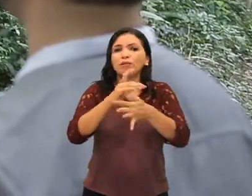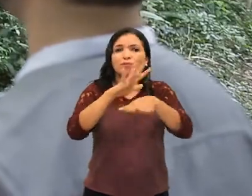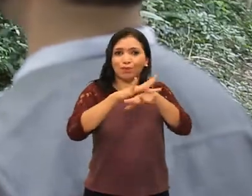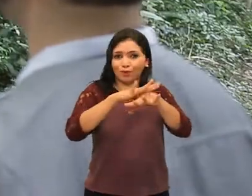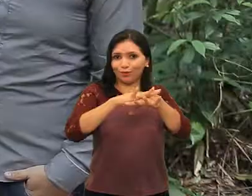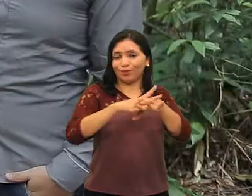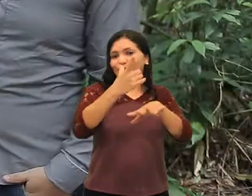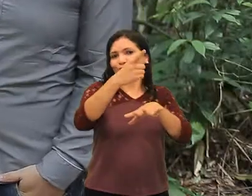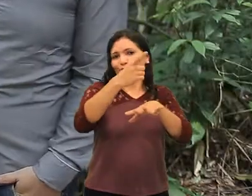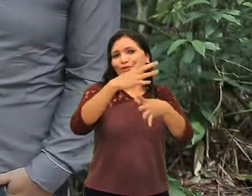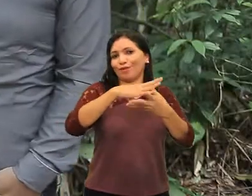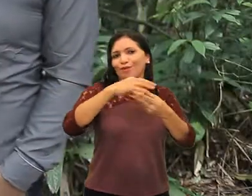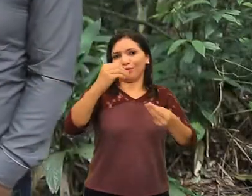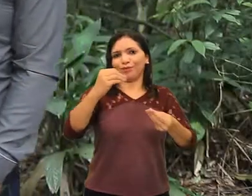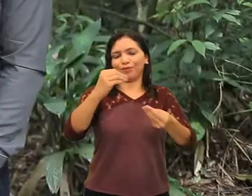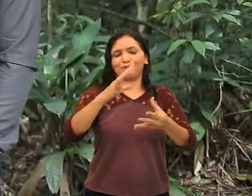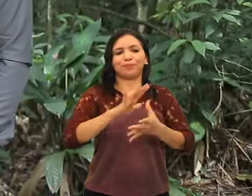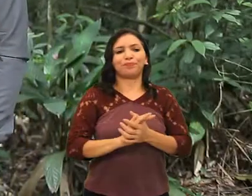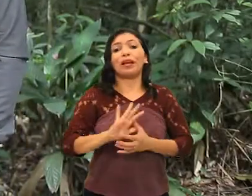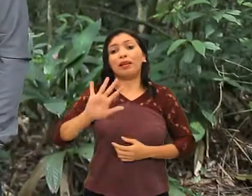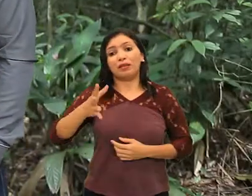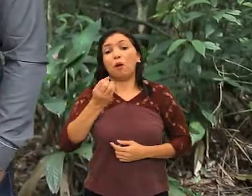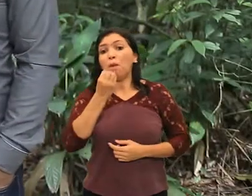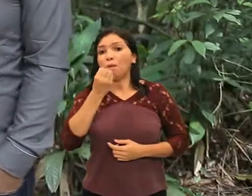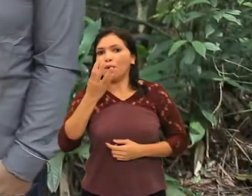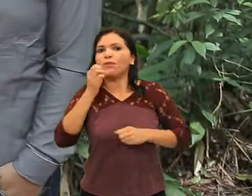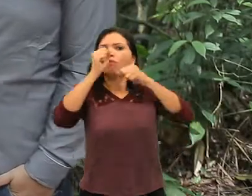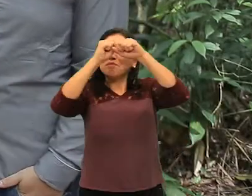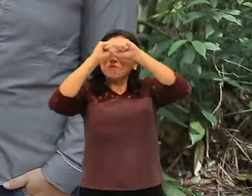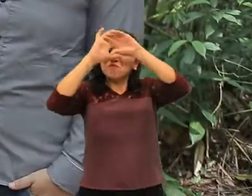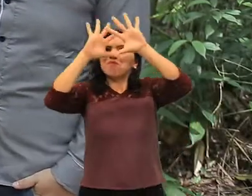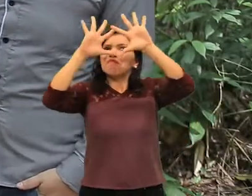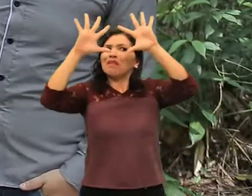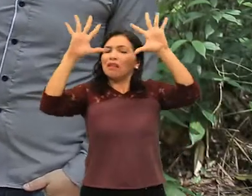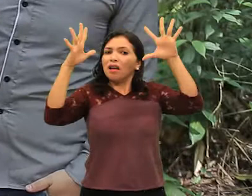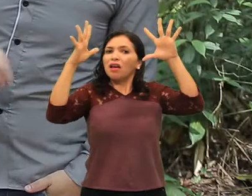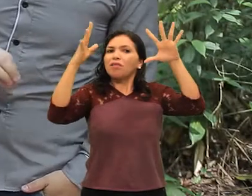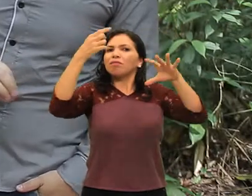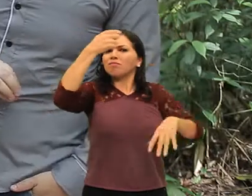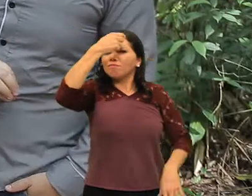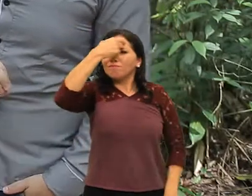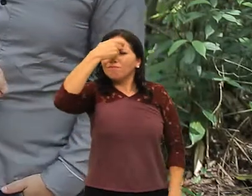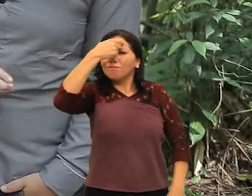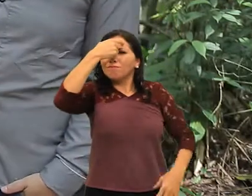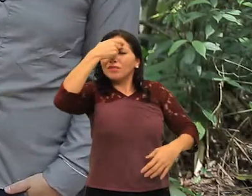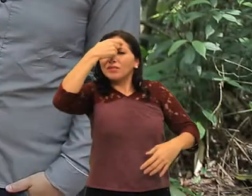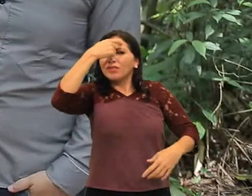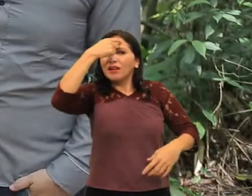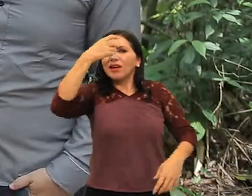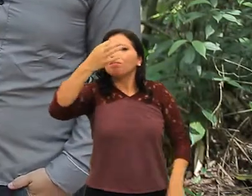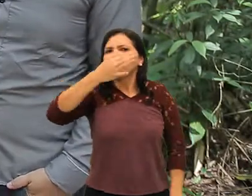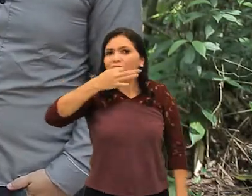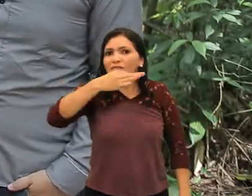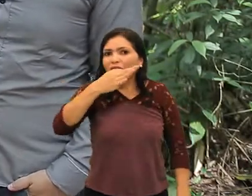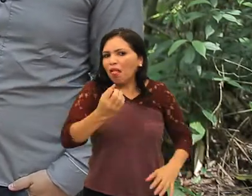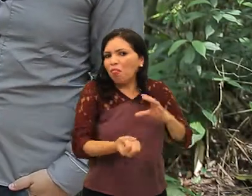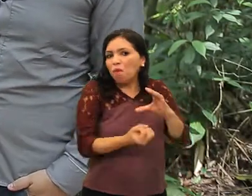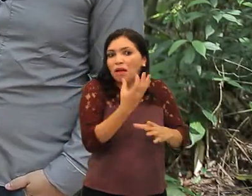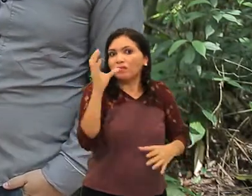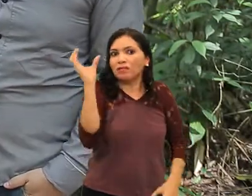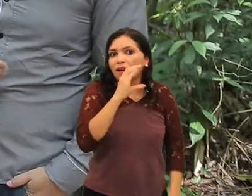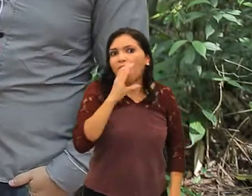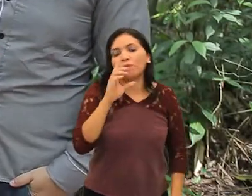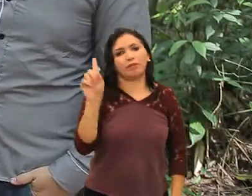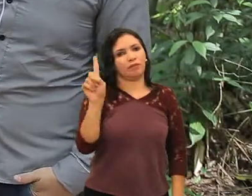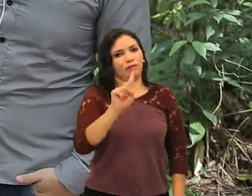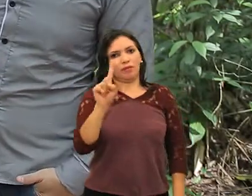por exemplo, né? Bom, está ficando cada vez mais claro, né, Luciano, que essa consciência crítica e a espiritualidade ecológica não nasce do dia para a noite. A